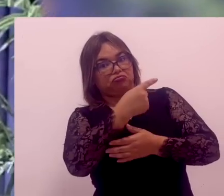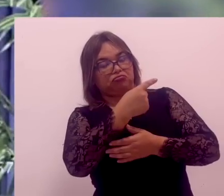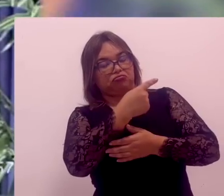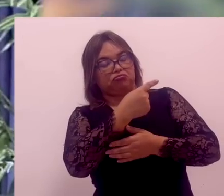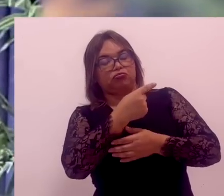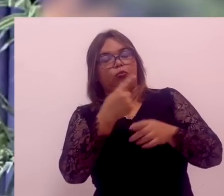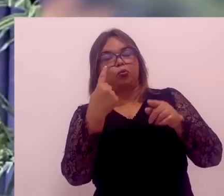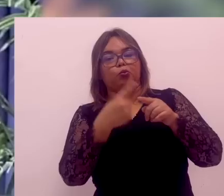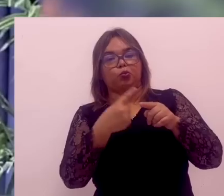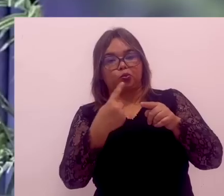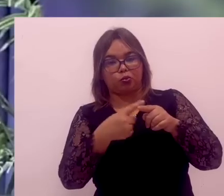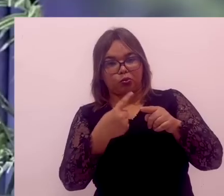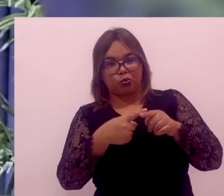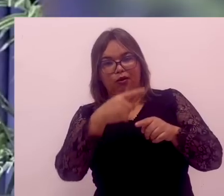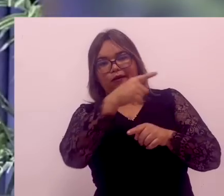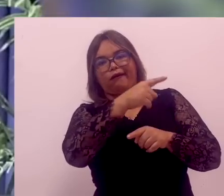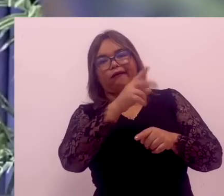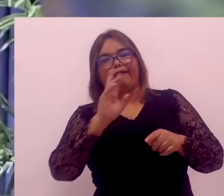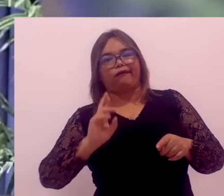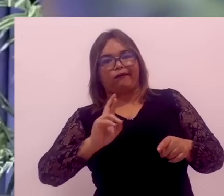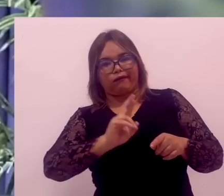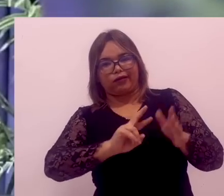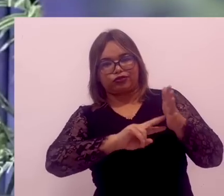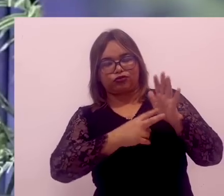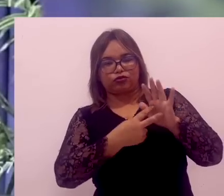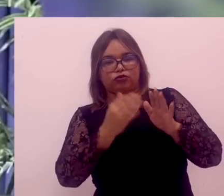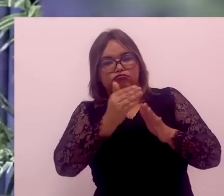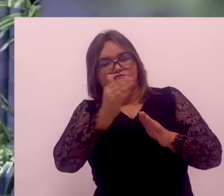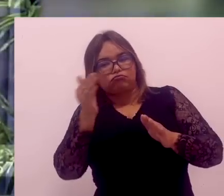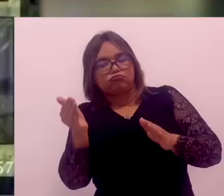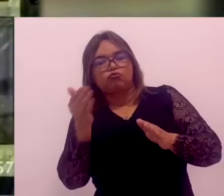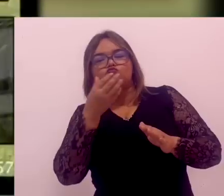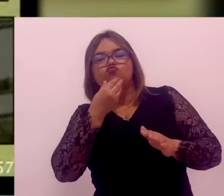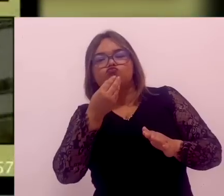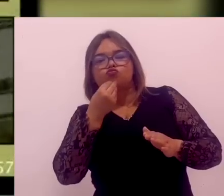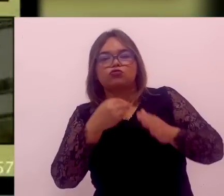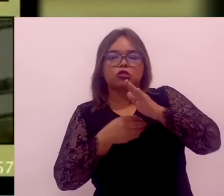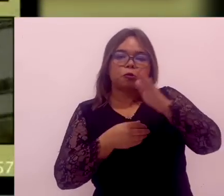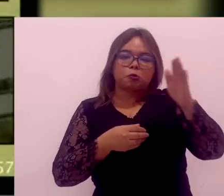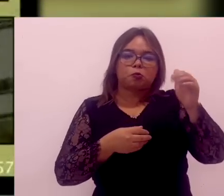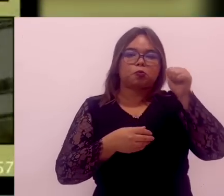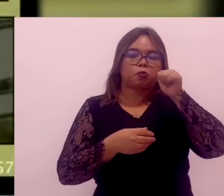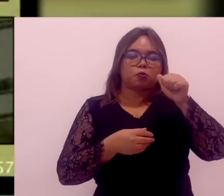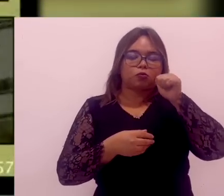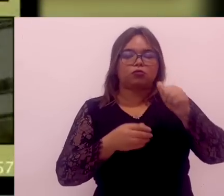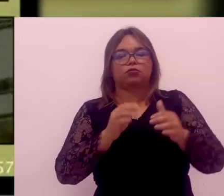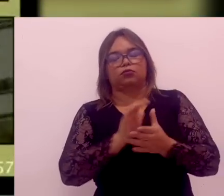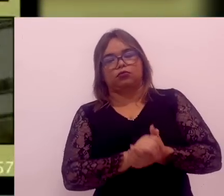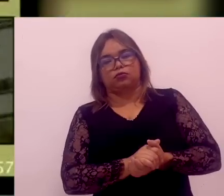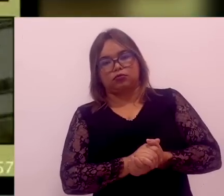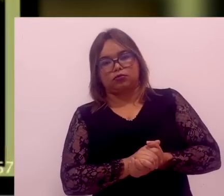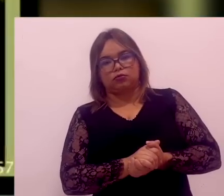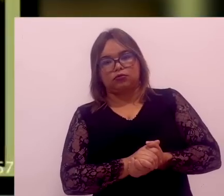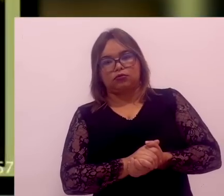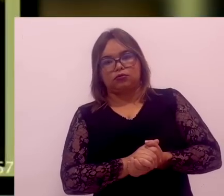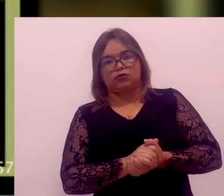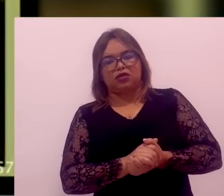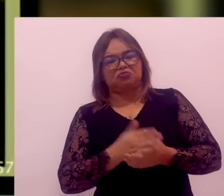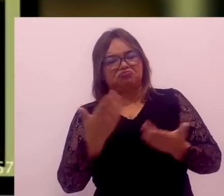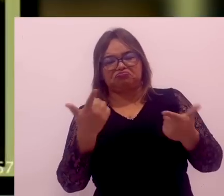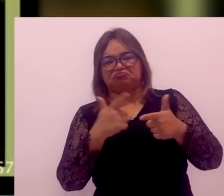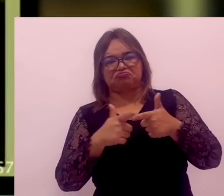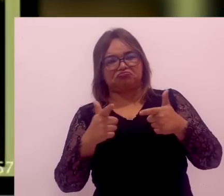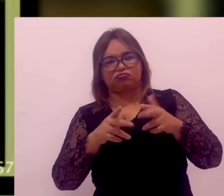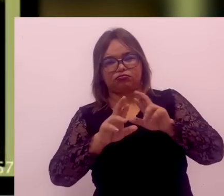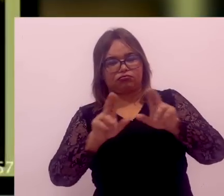do outro jeito elas representam o aspecto masculino. Então não faz diferença. Você vai encontrar o símbolo do Deus Sol Ra, você vai